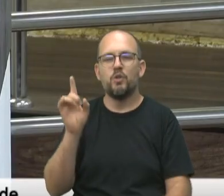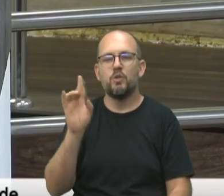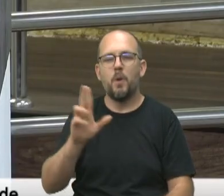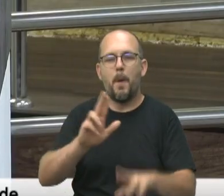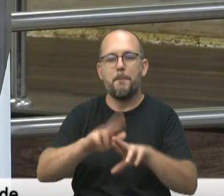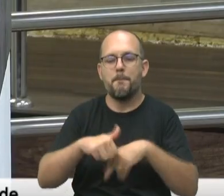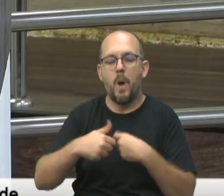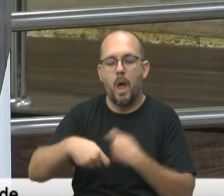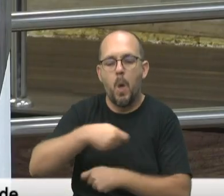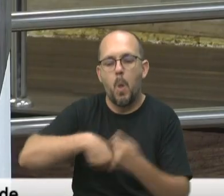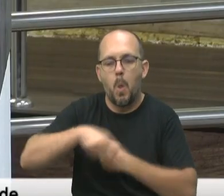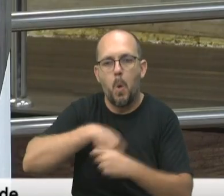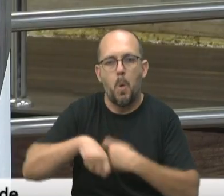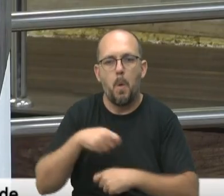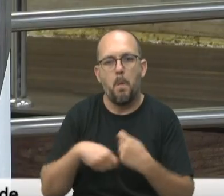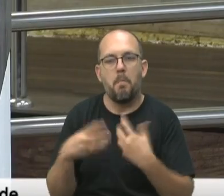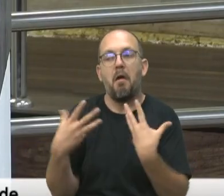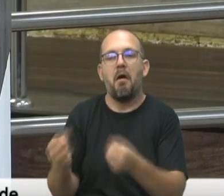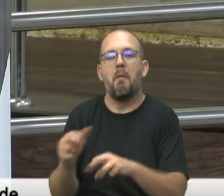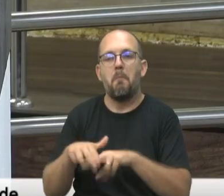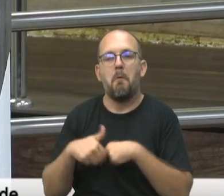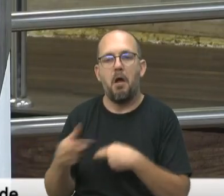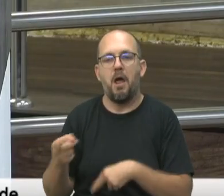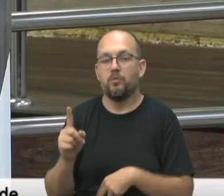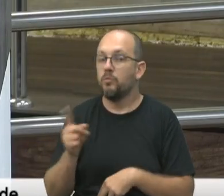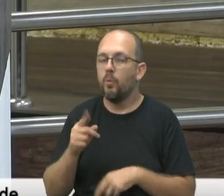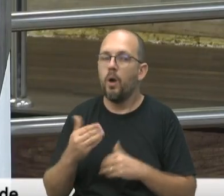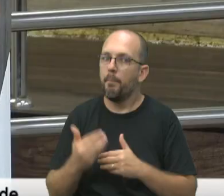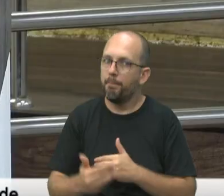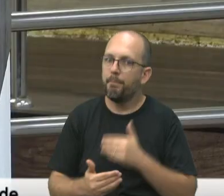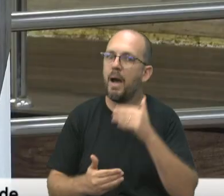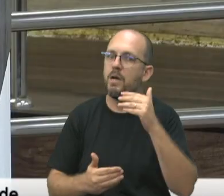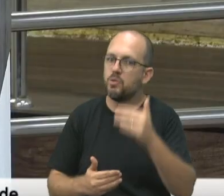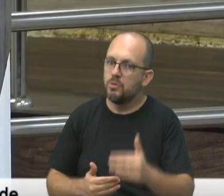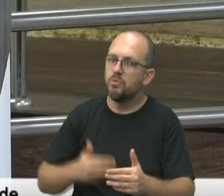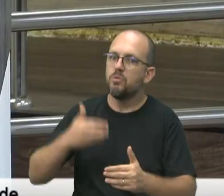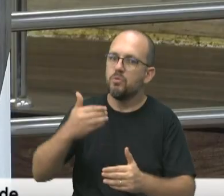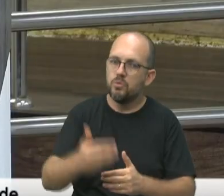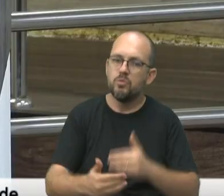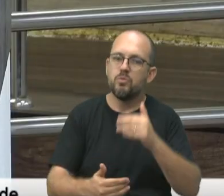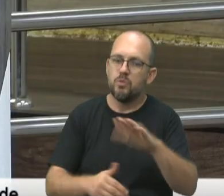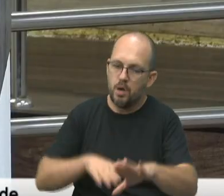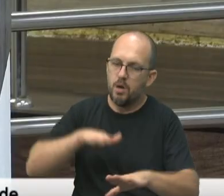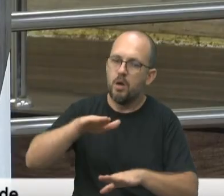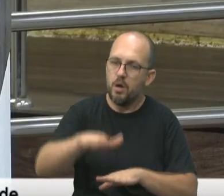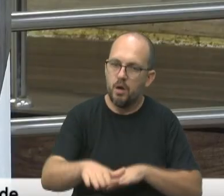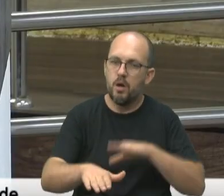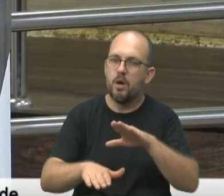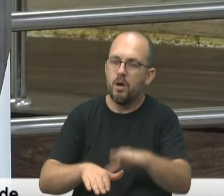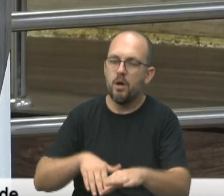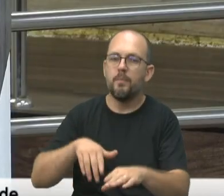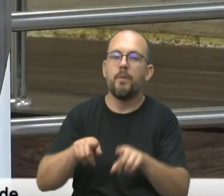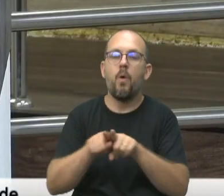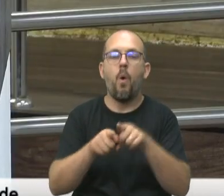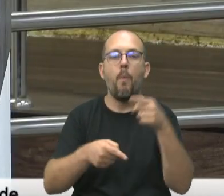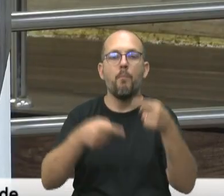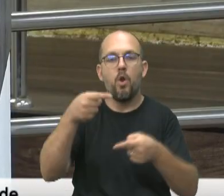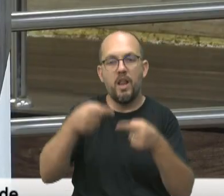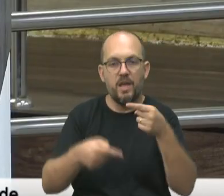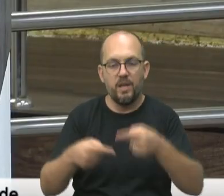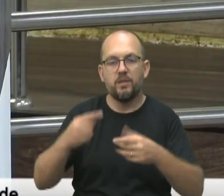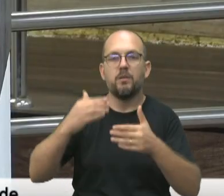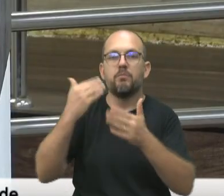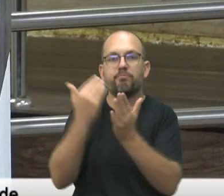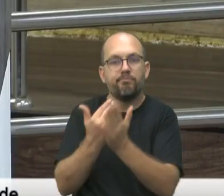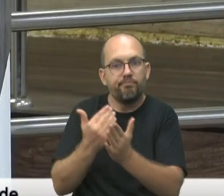questão econômica ser aceito. Tem que dar passos maiores. Tem que ser por meio da política, para